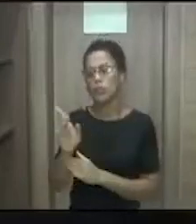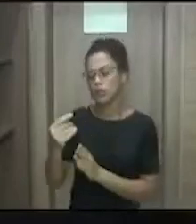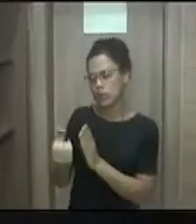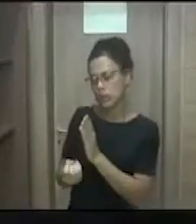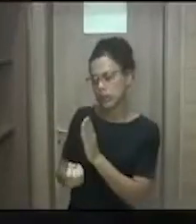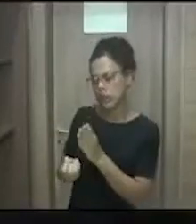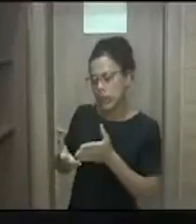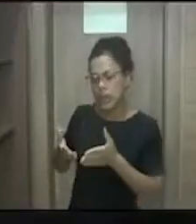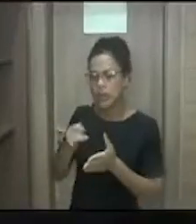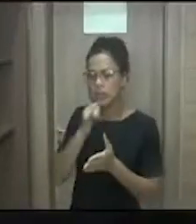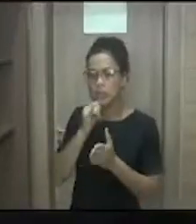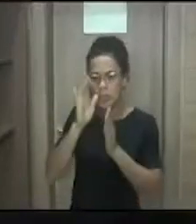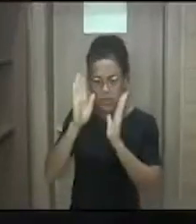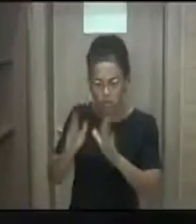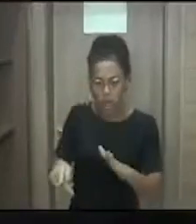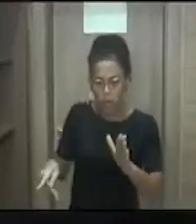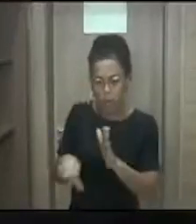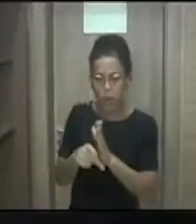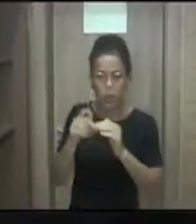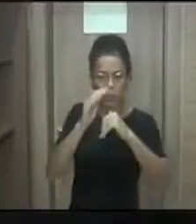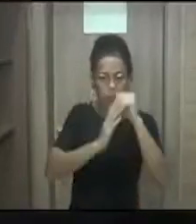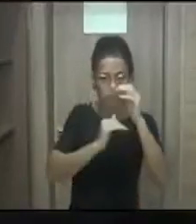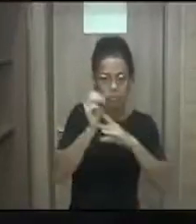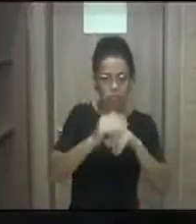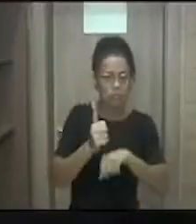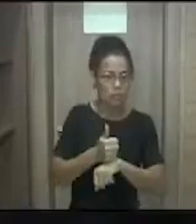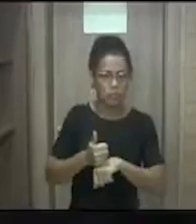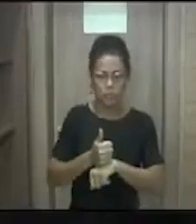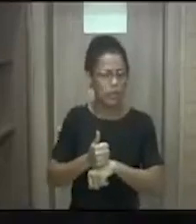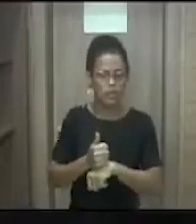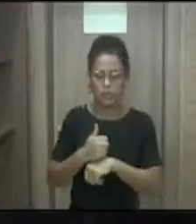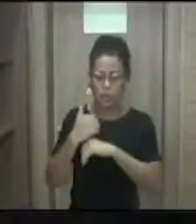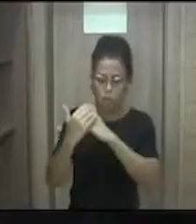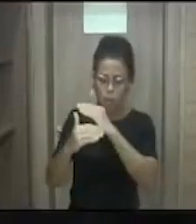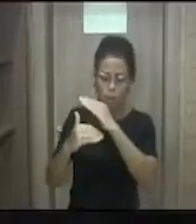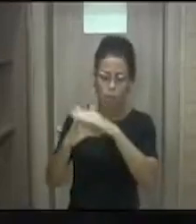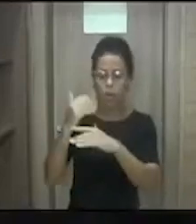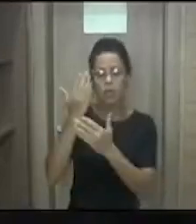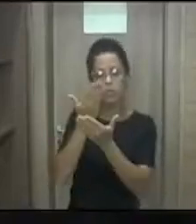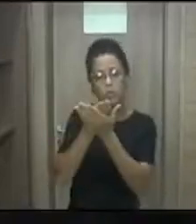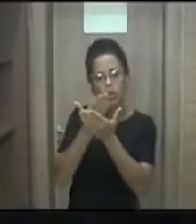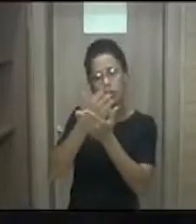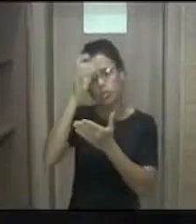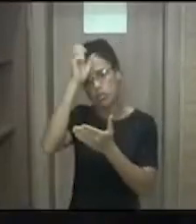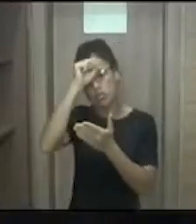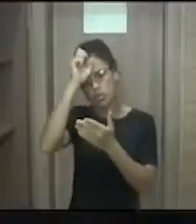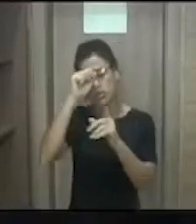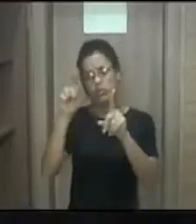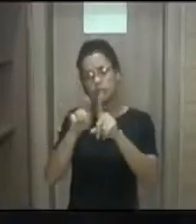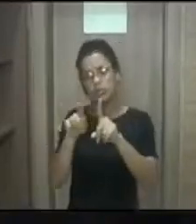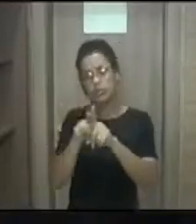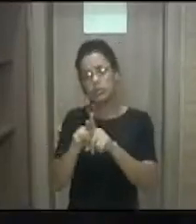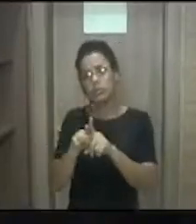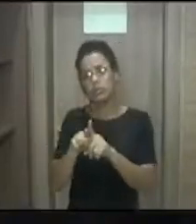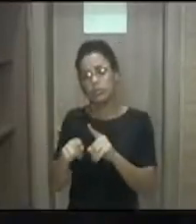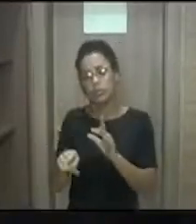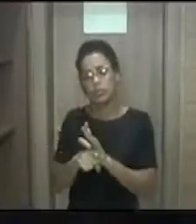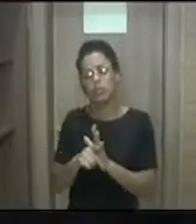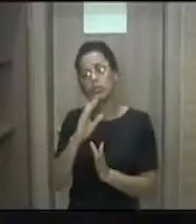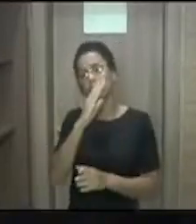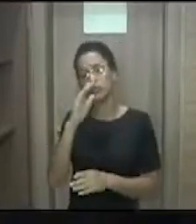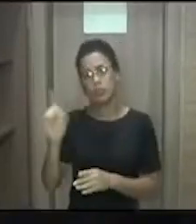vai construindo essa imagem, né? Construindo esse saber sobre esse lugar, né? de ocupar um lugar de coordenação, de